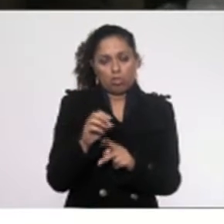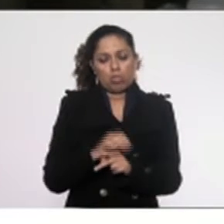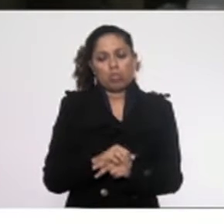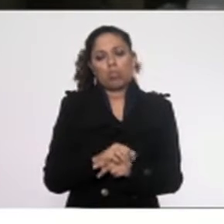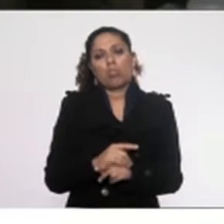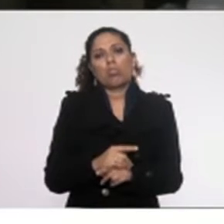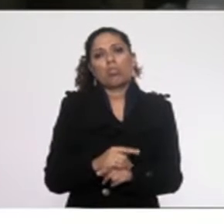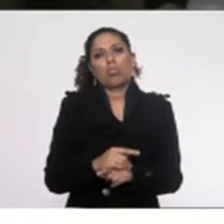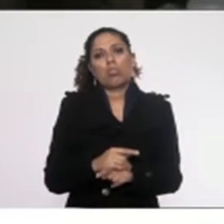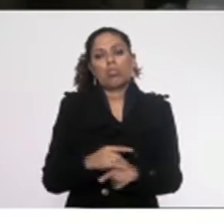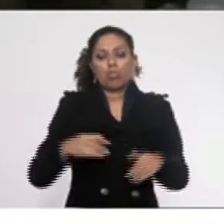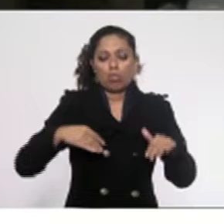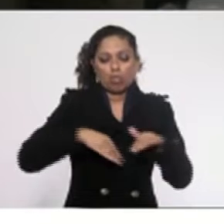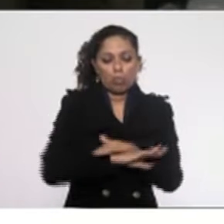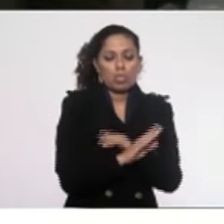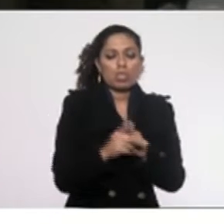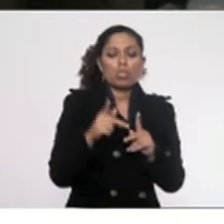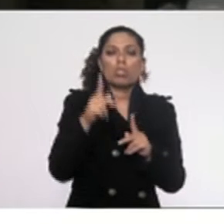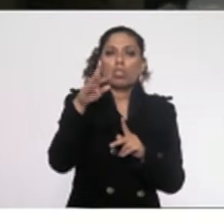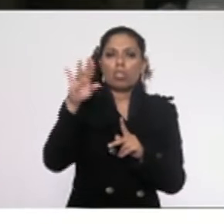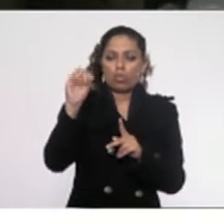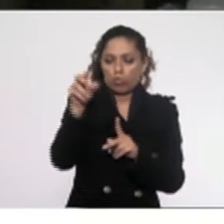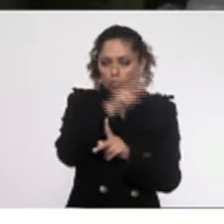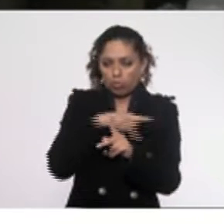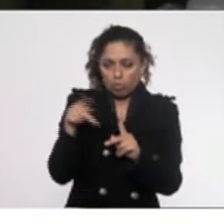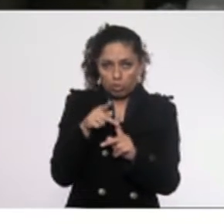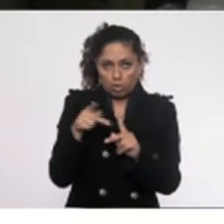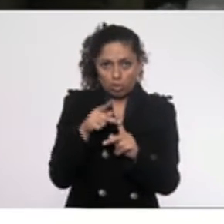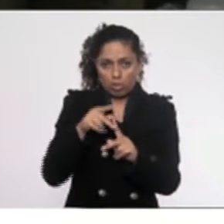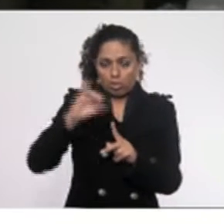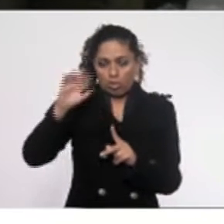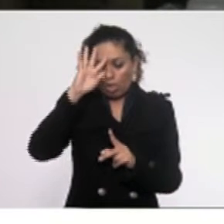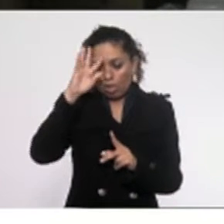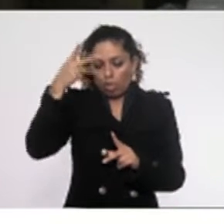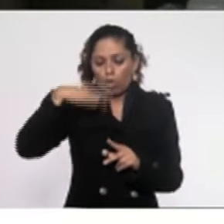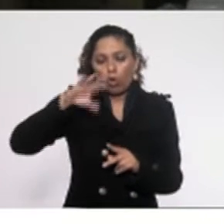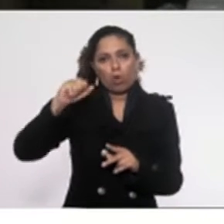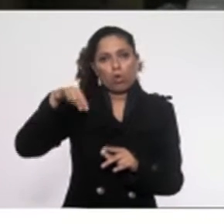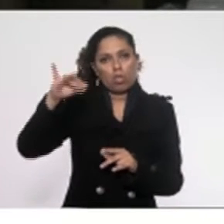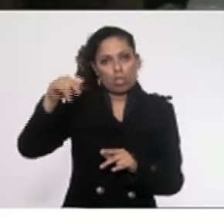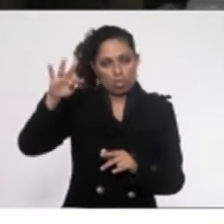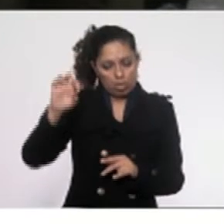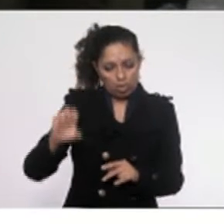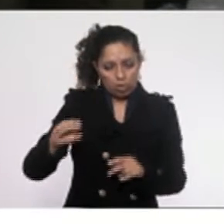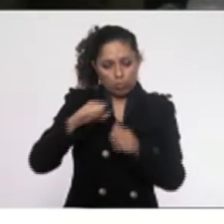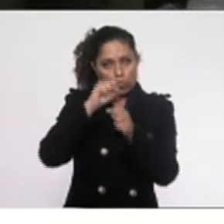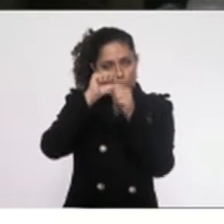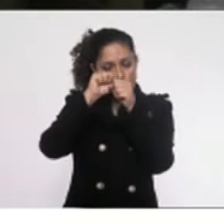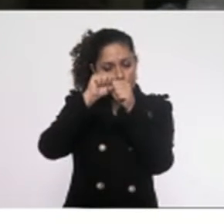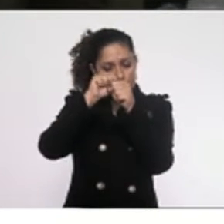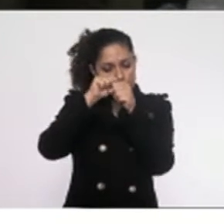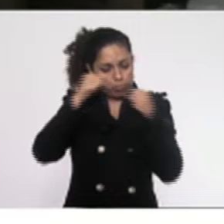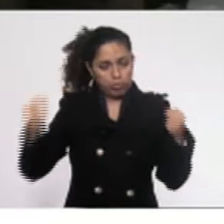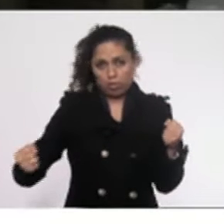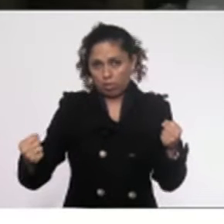e sendo do Fundo Único do Rio Previdência, na hora que a receita do ROI de participação especial desabar,